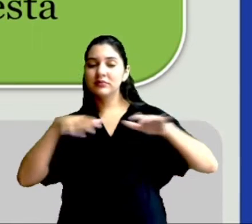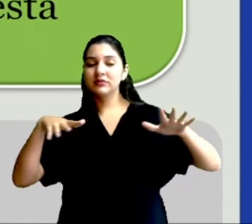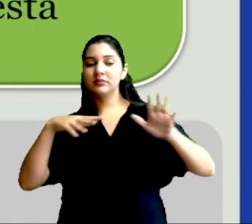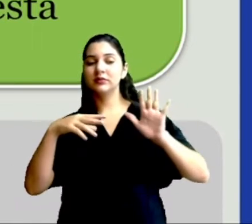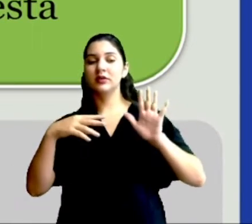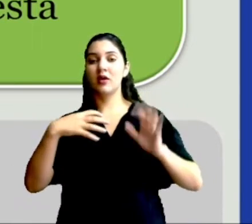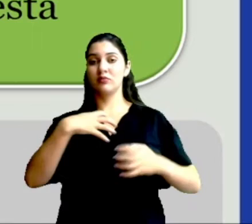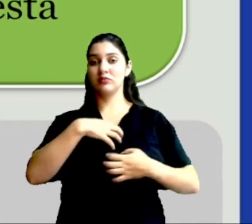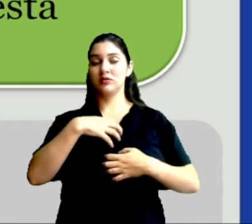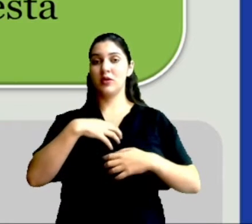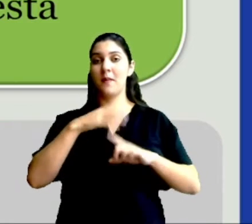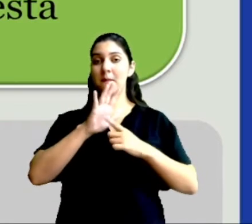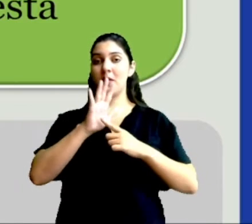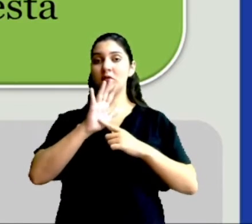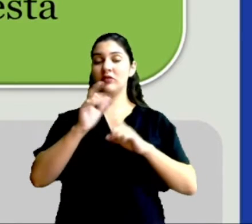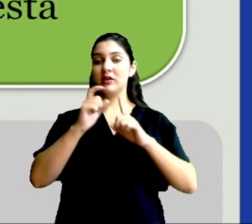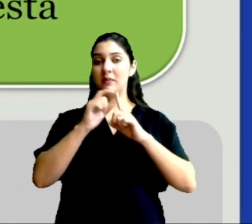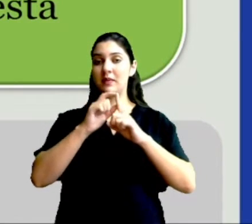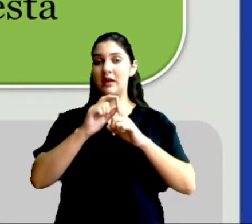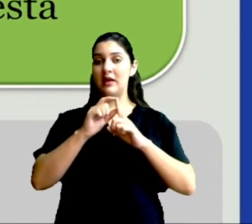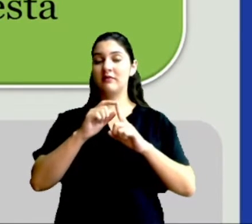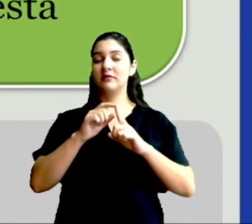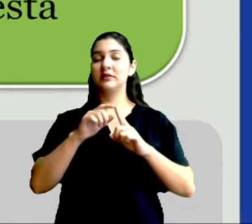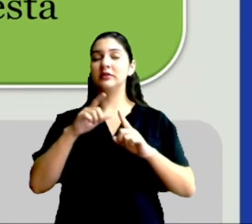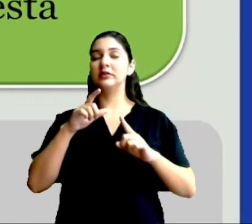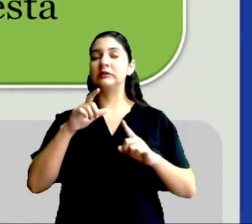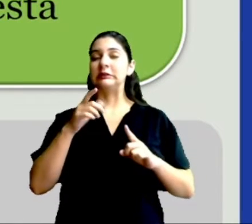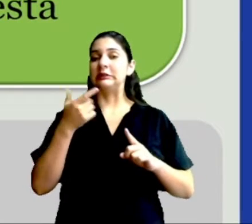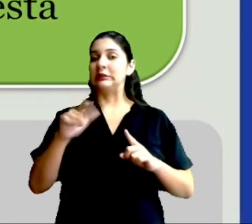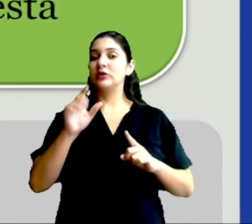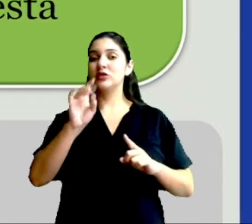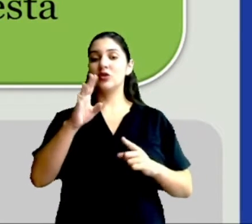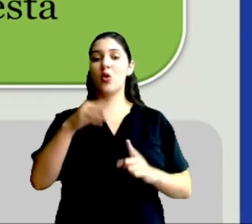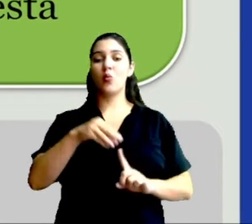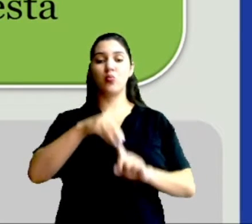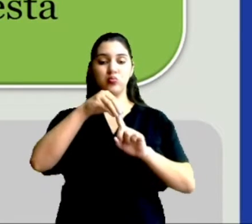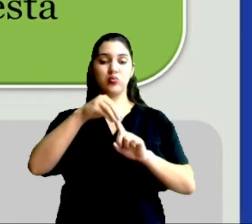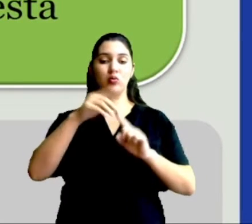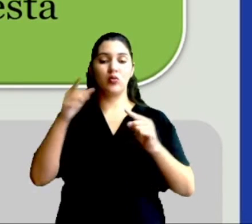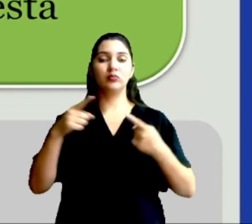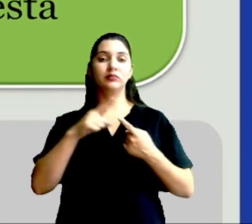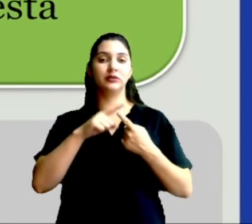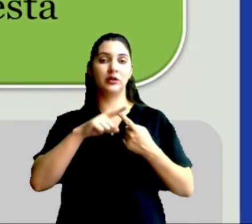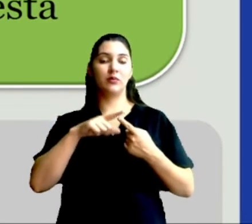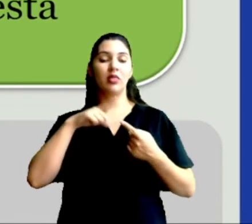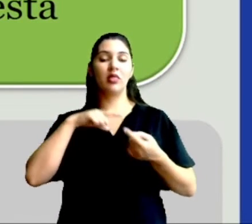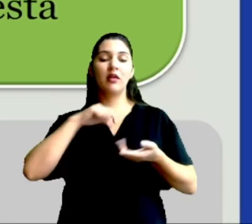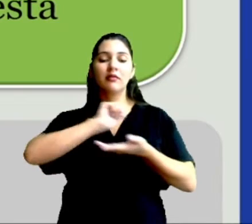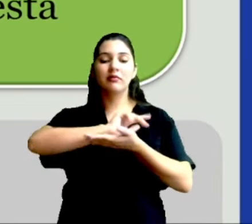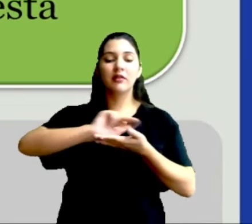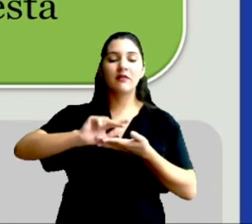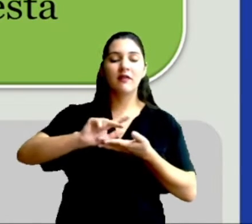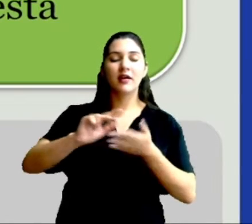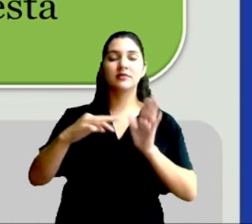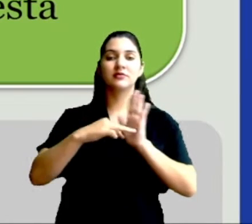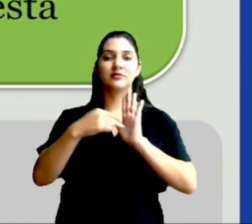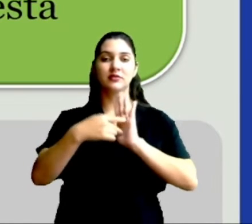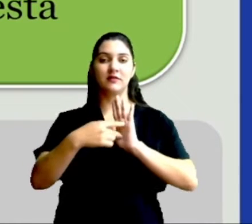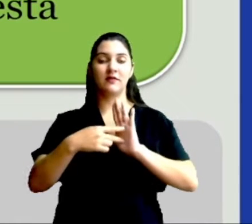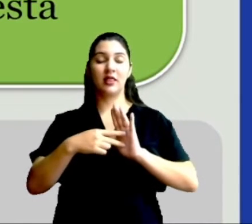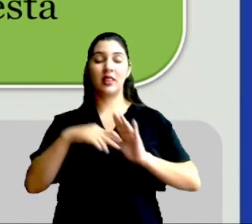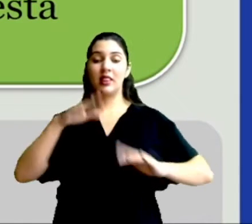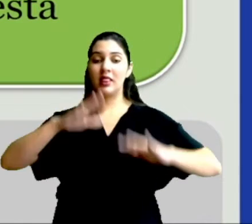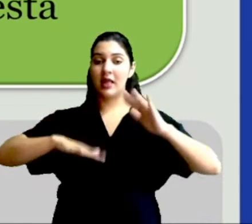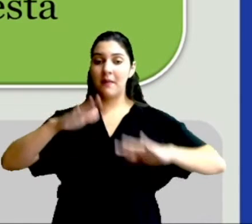Ela mostra que a palavra não tem apenas uma única função. Ela pode ter várias funções dependendo do contexto em que ela